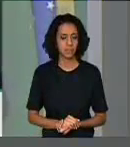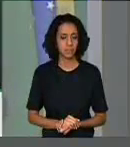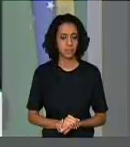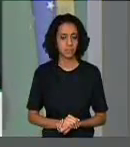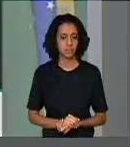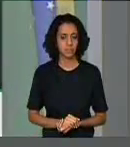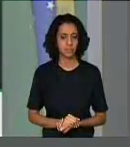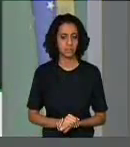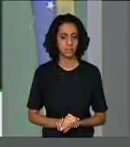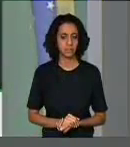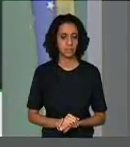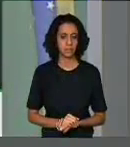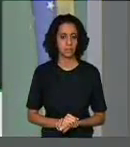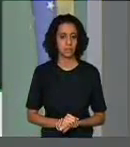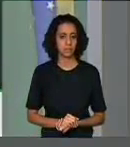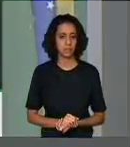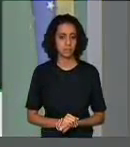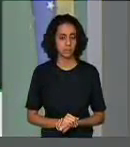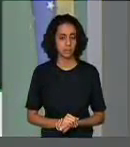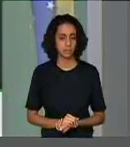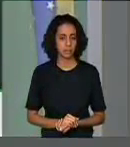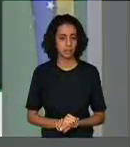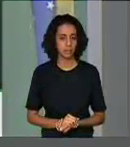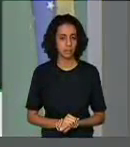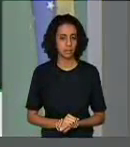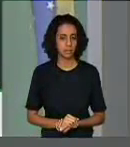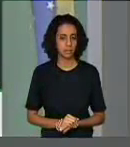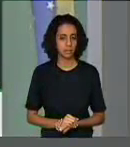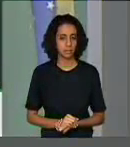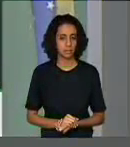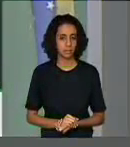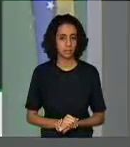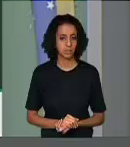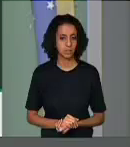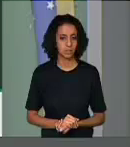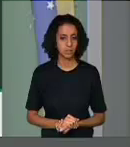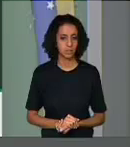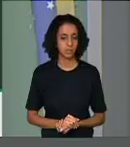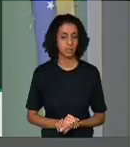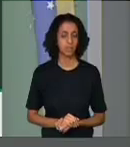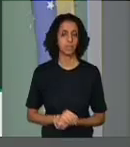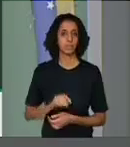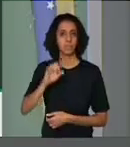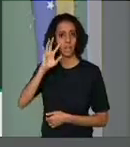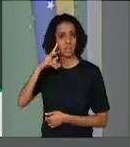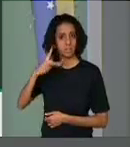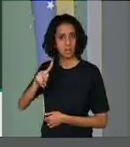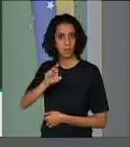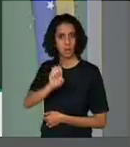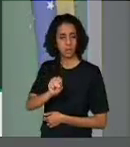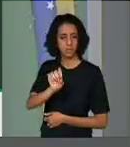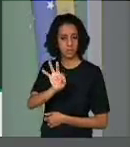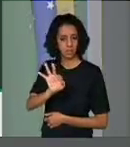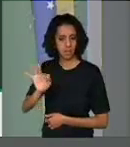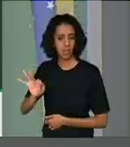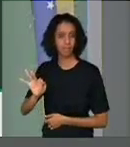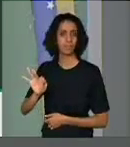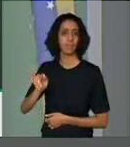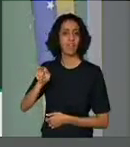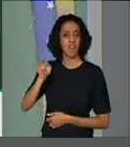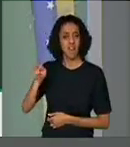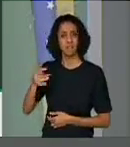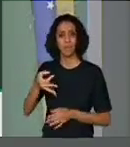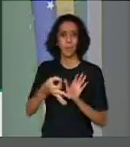palavras, Roma falou, assunto certo. A decisão da Suprema Corte, agrade, desagrade,